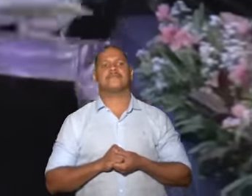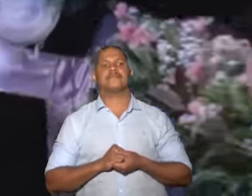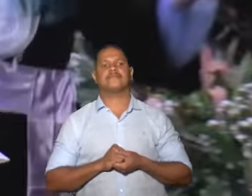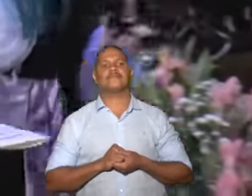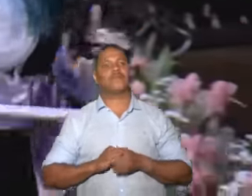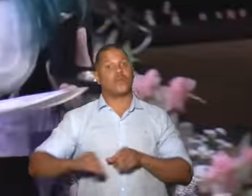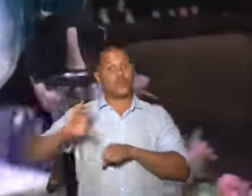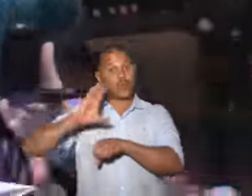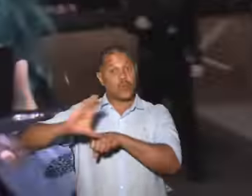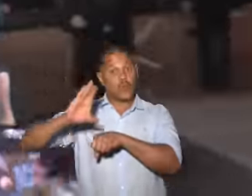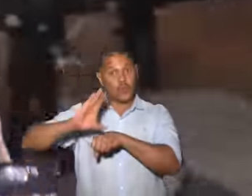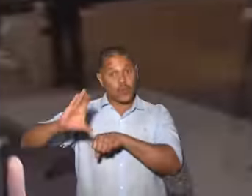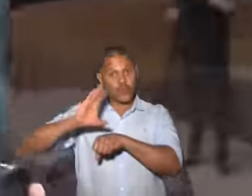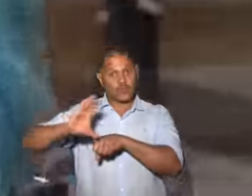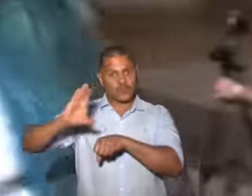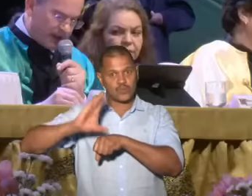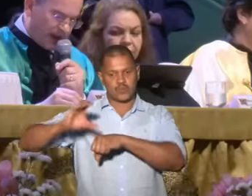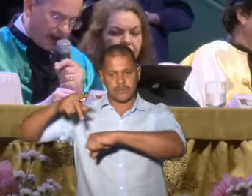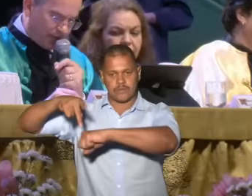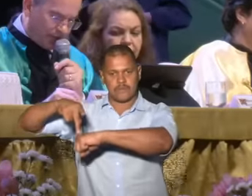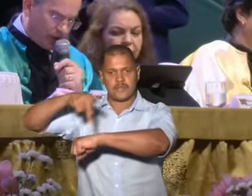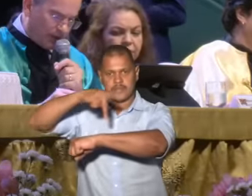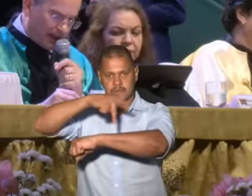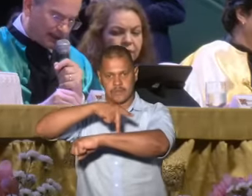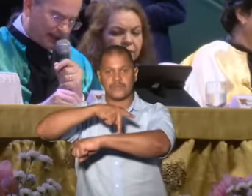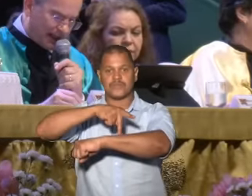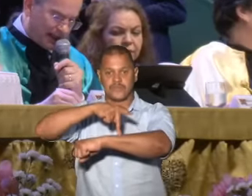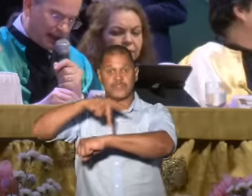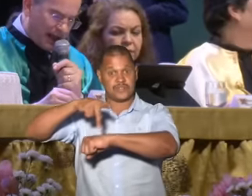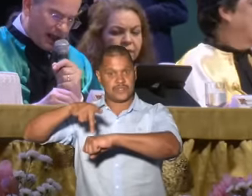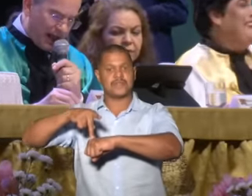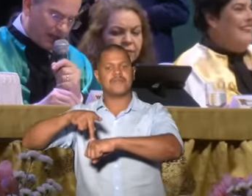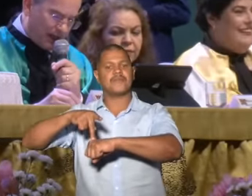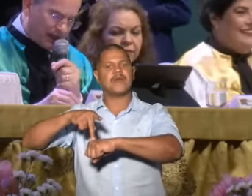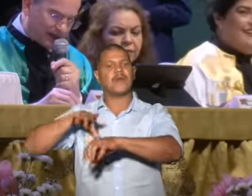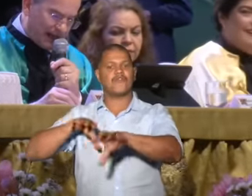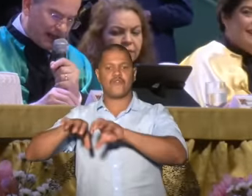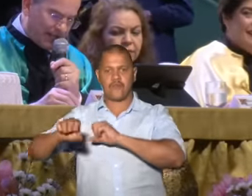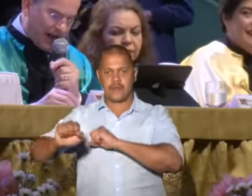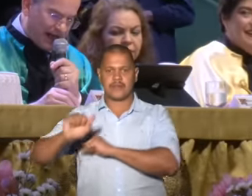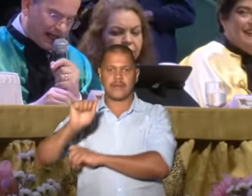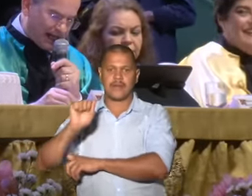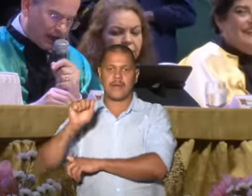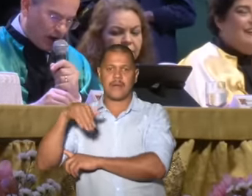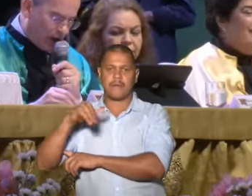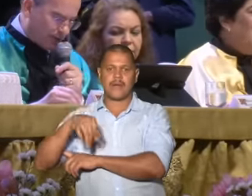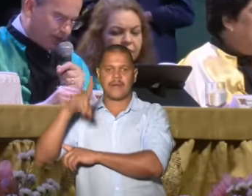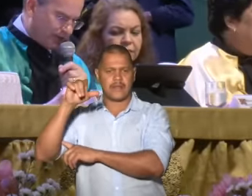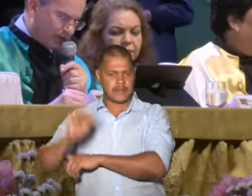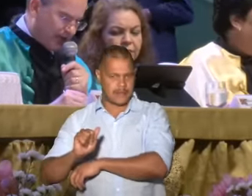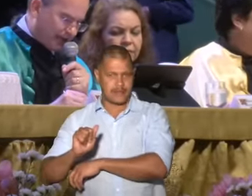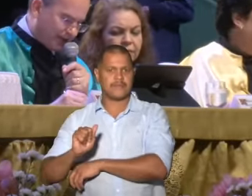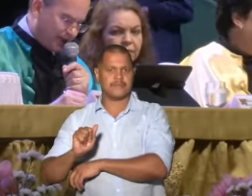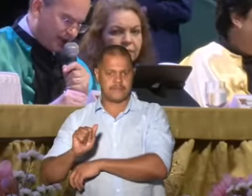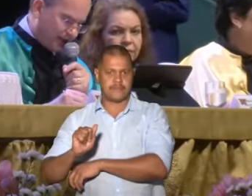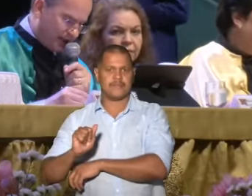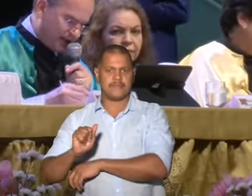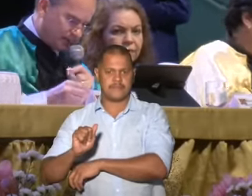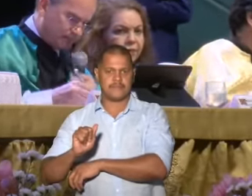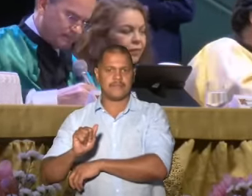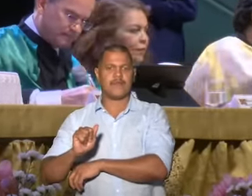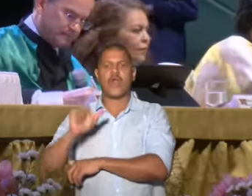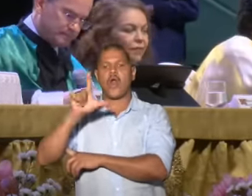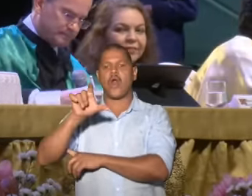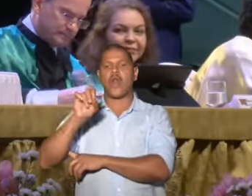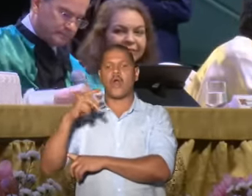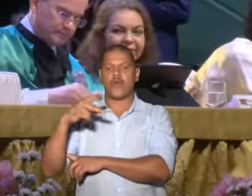Do curso de Pedagogia, a formanda Amanda Mara Lopes Braciani.